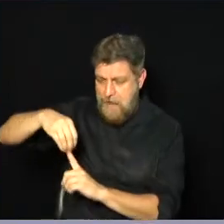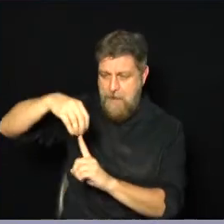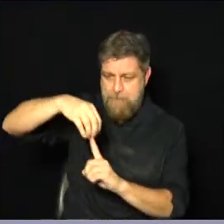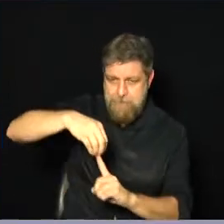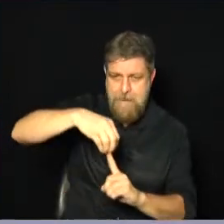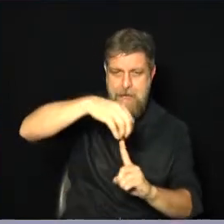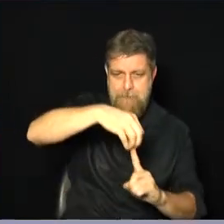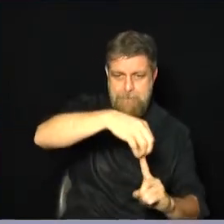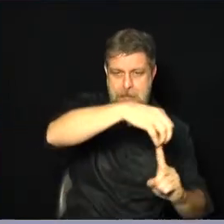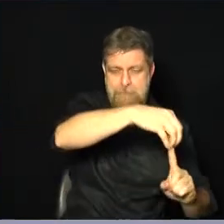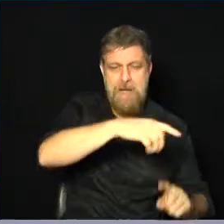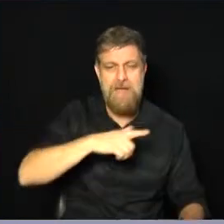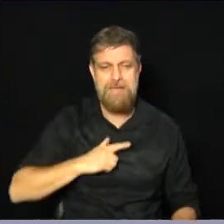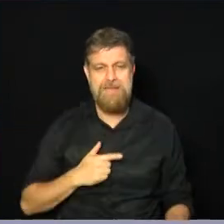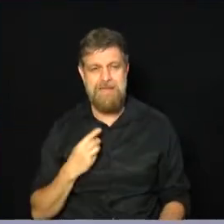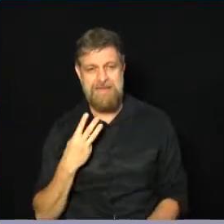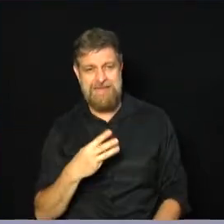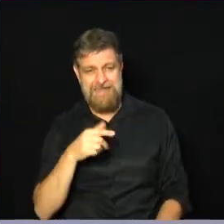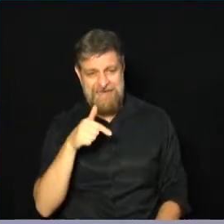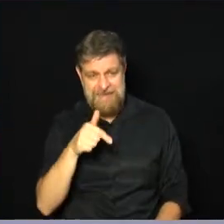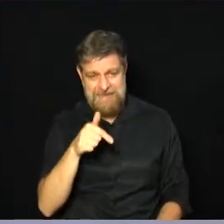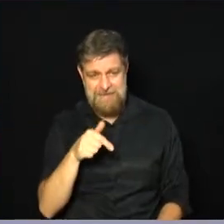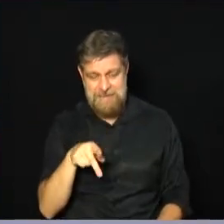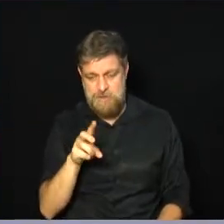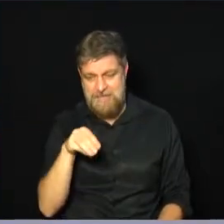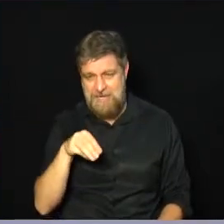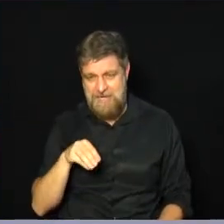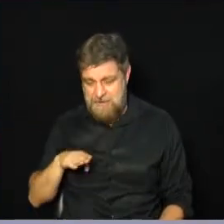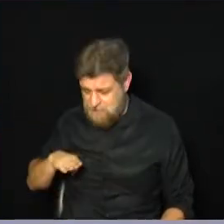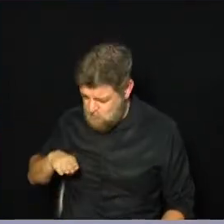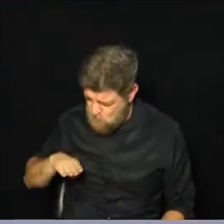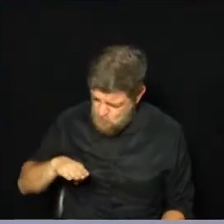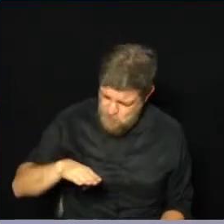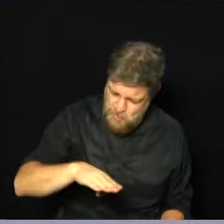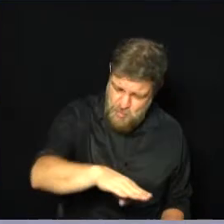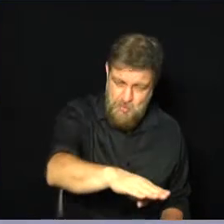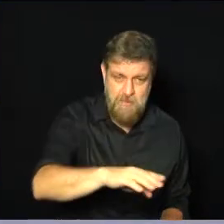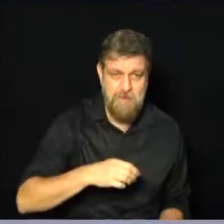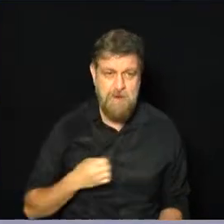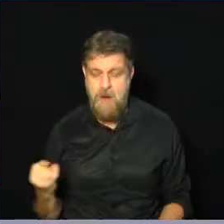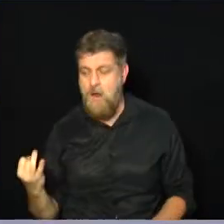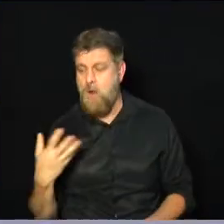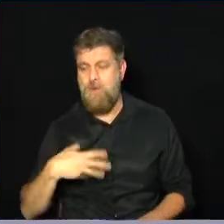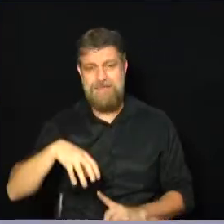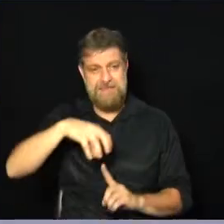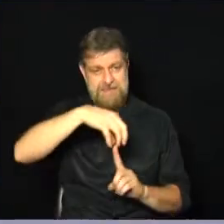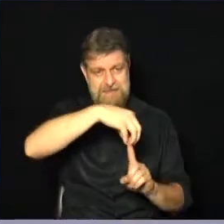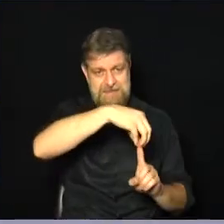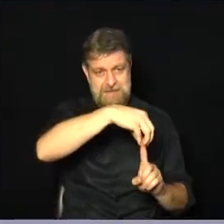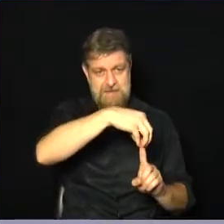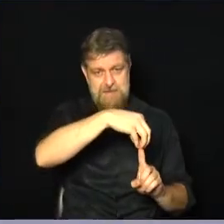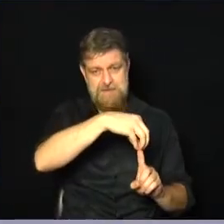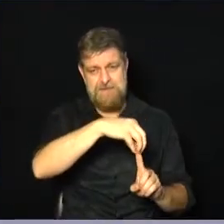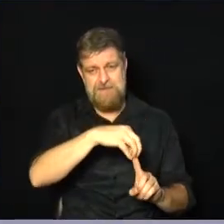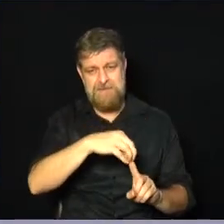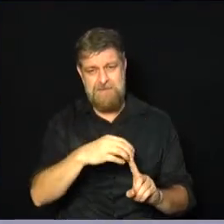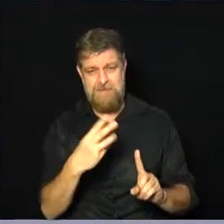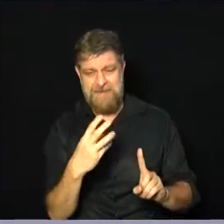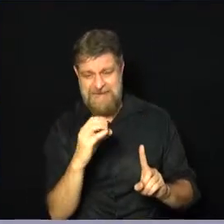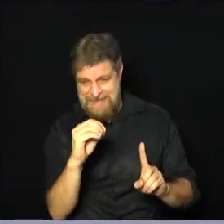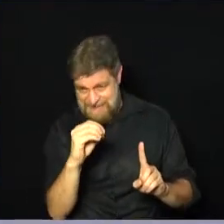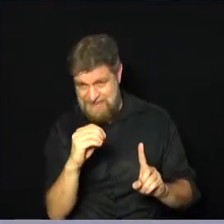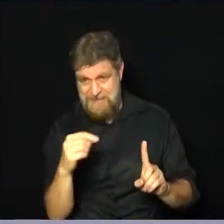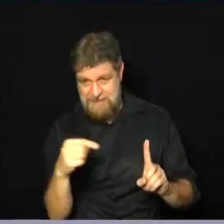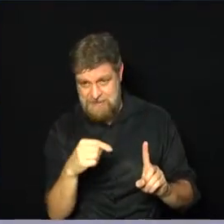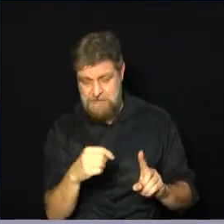dá cerca de 37 quilômetros do total de corredores, a quantidade de estações lá, que são mais de 30